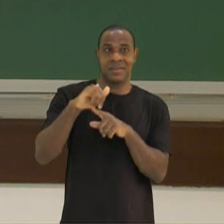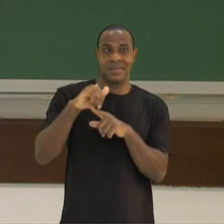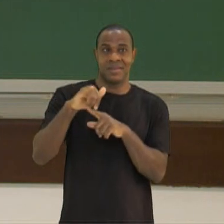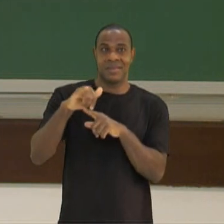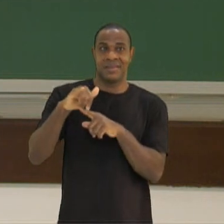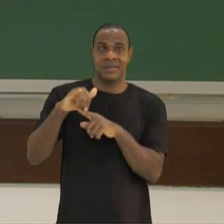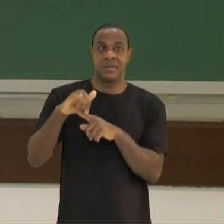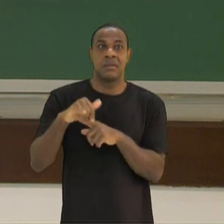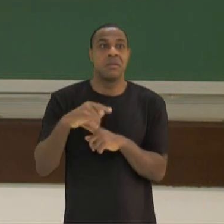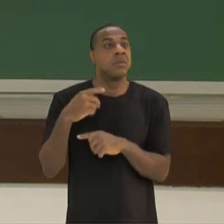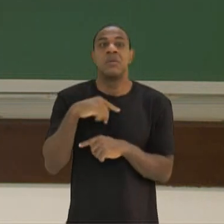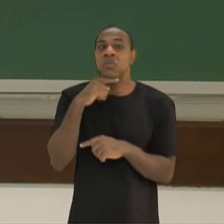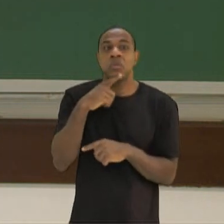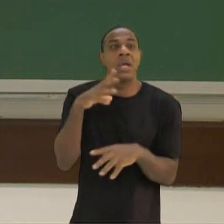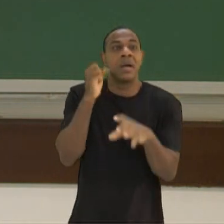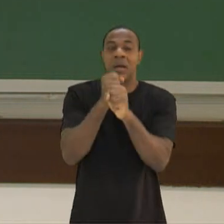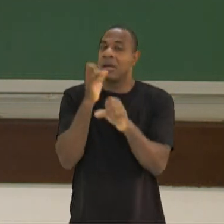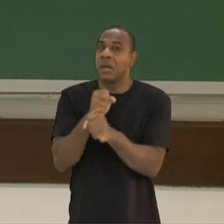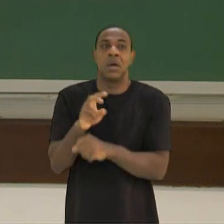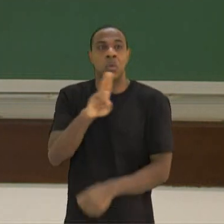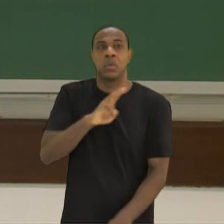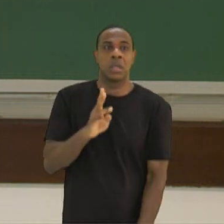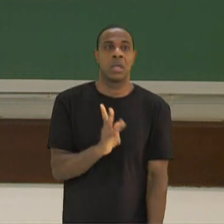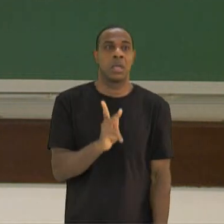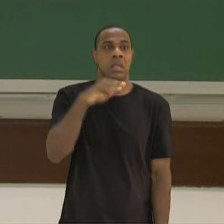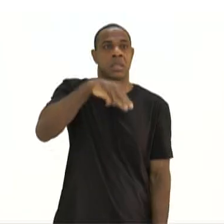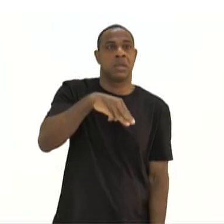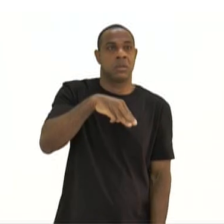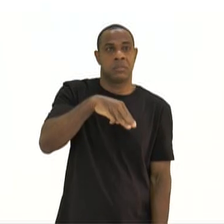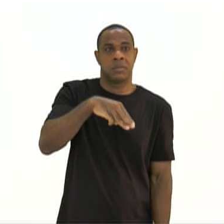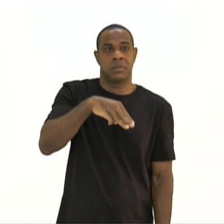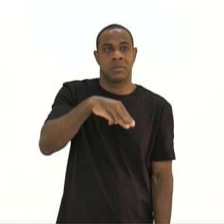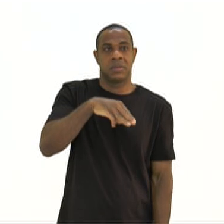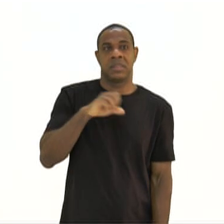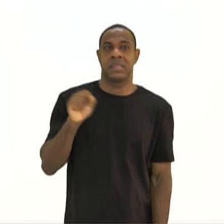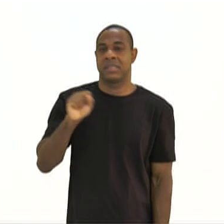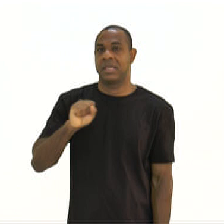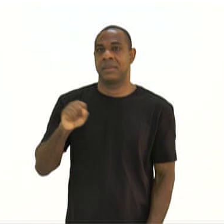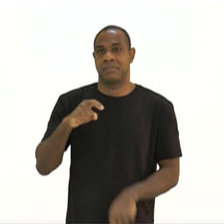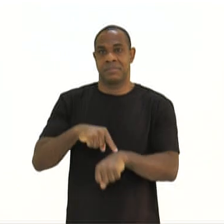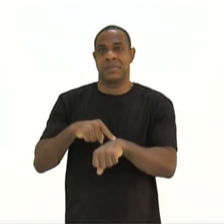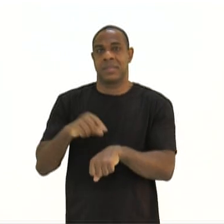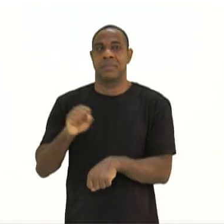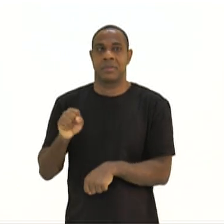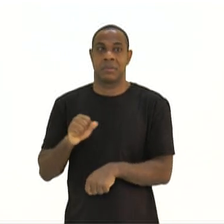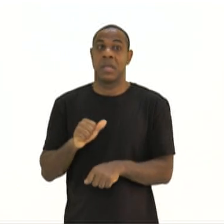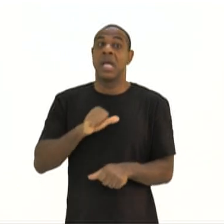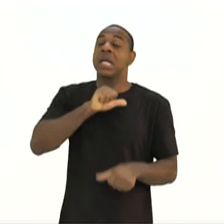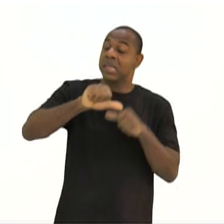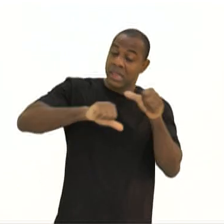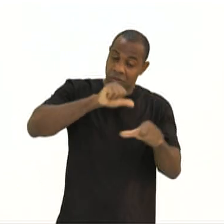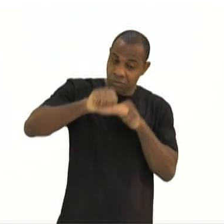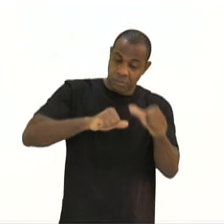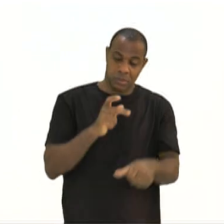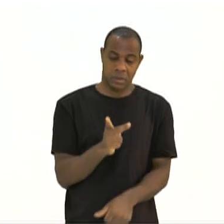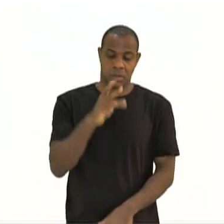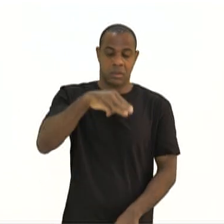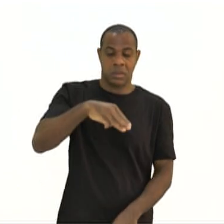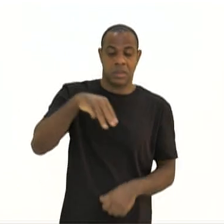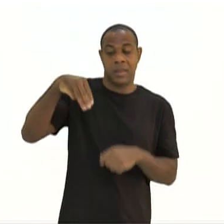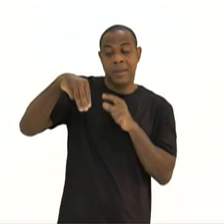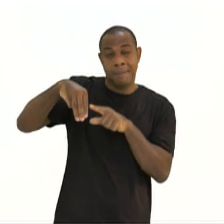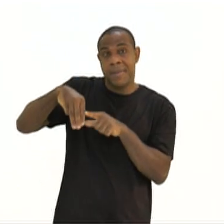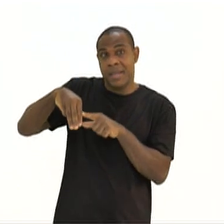Não dá para a gente fazer o cálculo usando quilômetro por hora e tempo em segundos. Então, transforma os quilômetros por hora